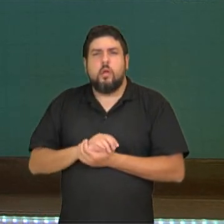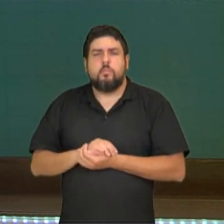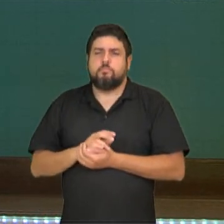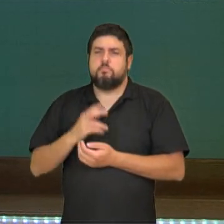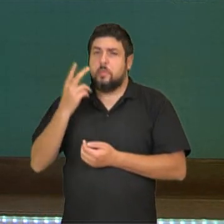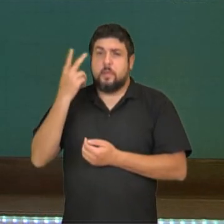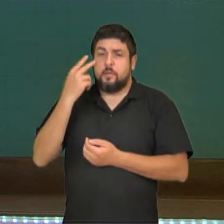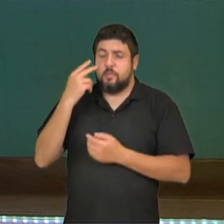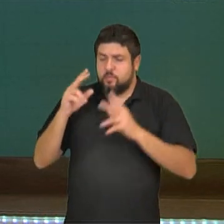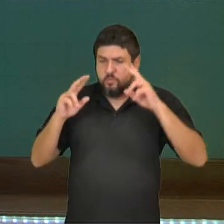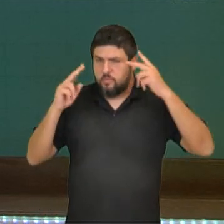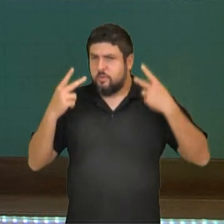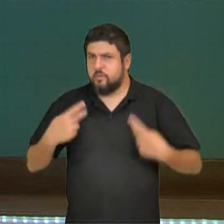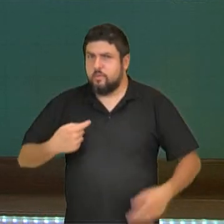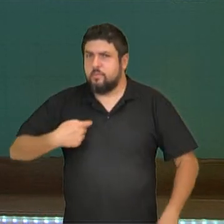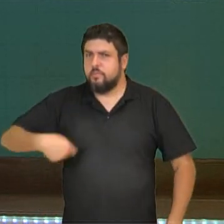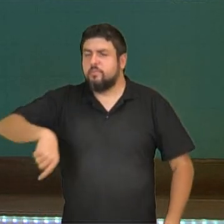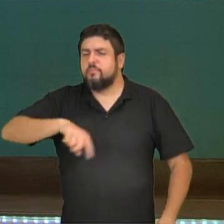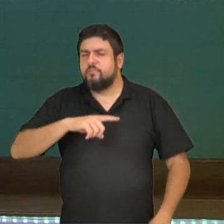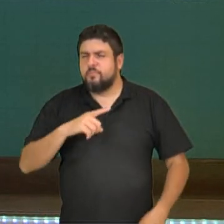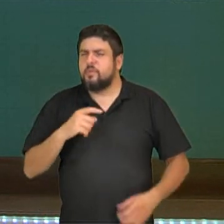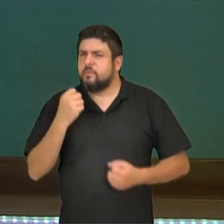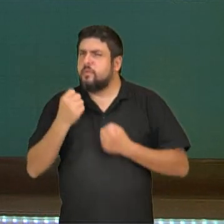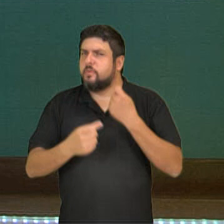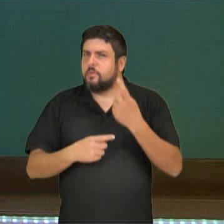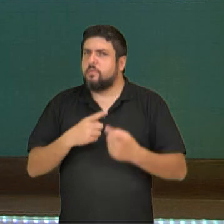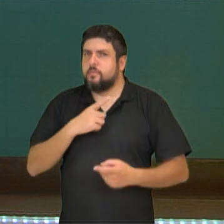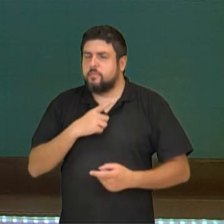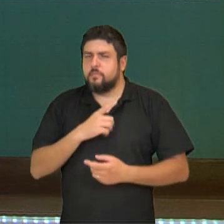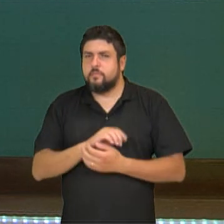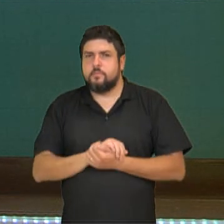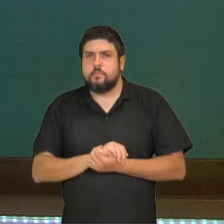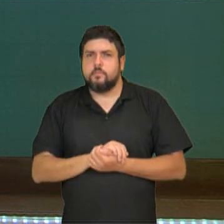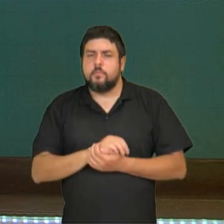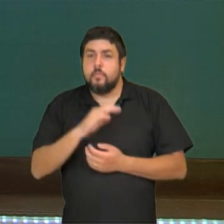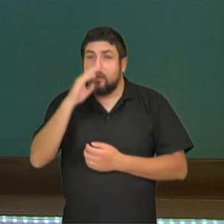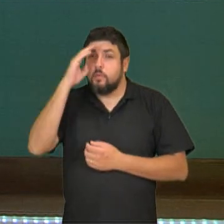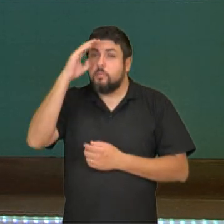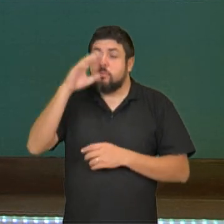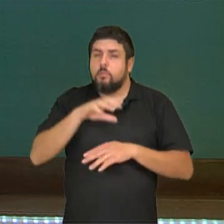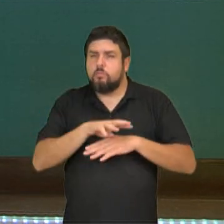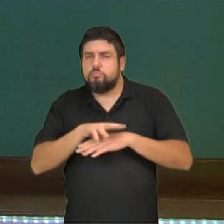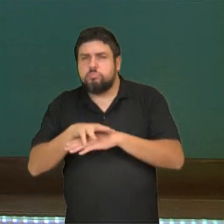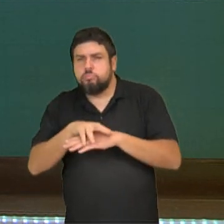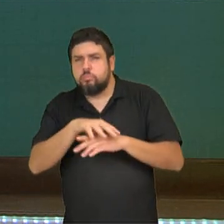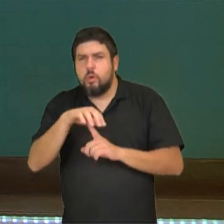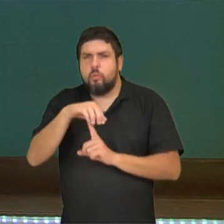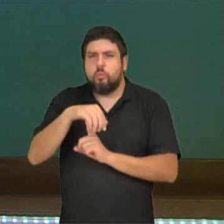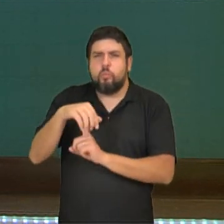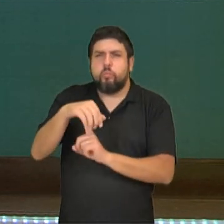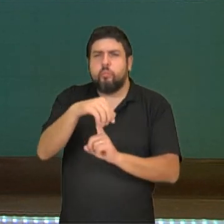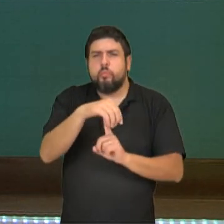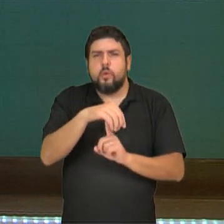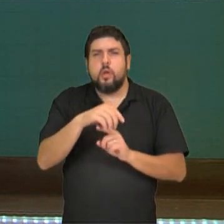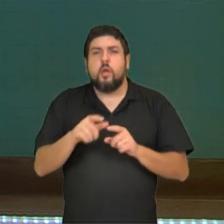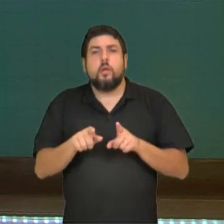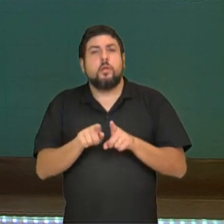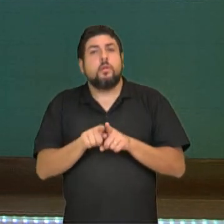seres humanos. Identificar as principais doenças causadas por fungos e reconhecer os